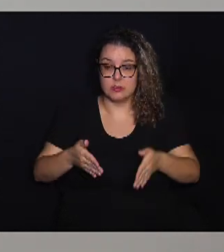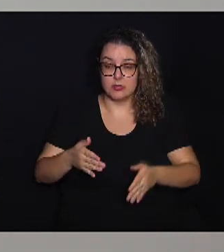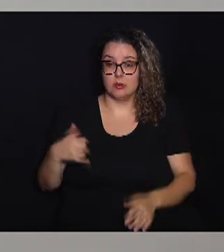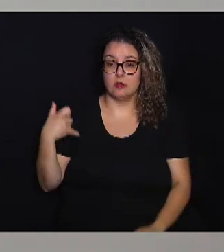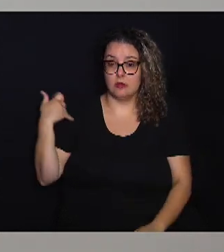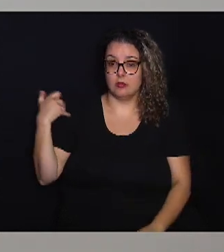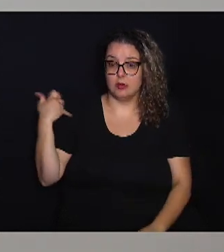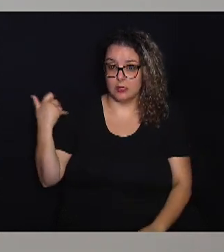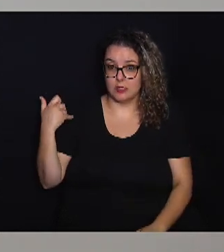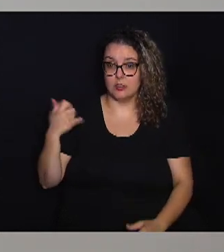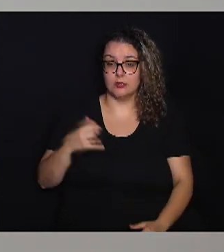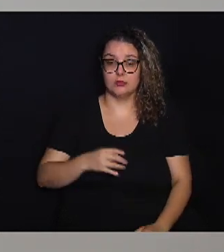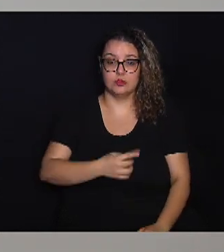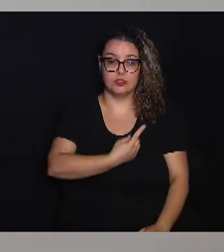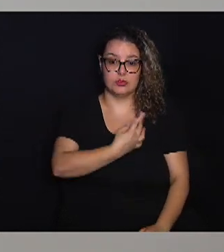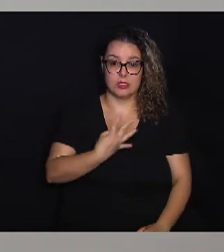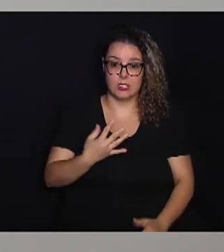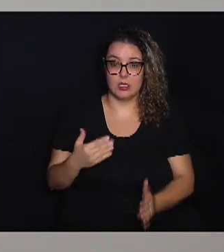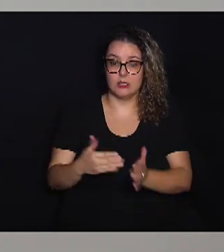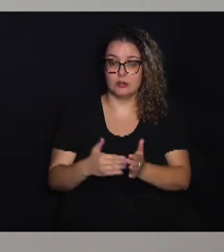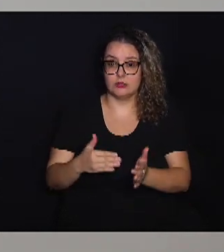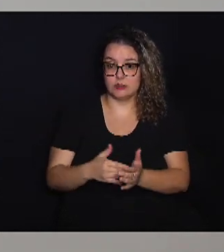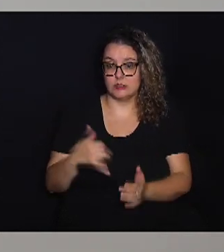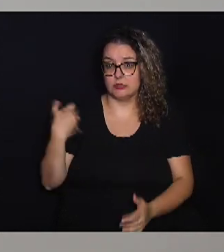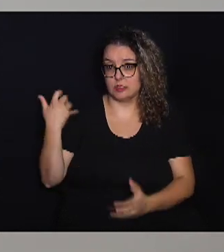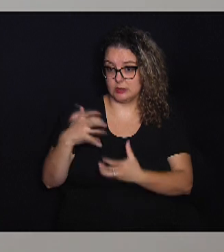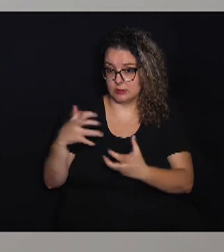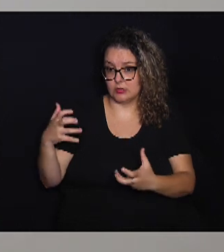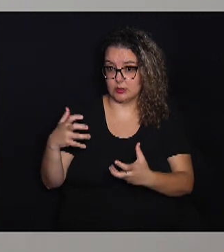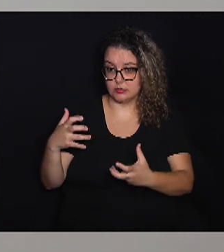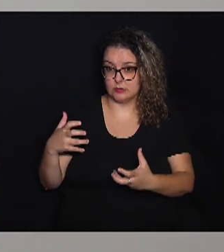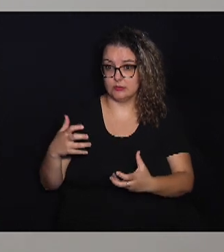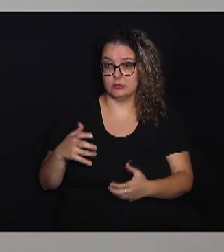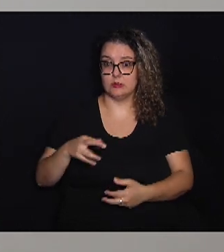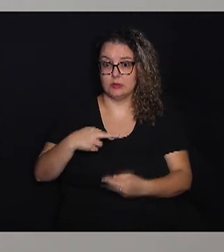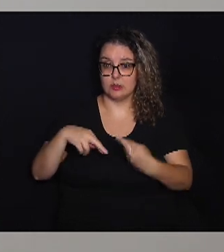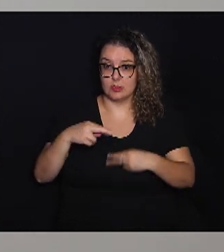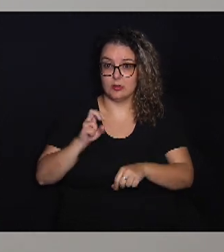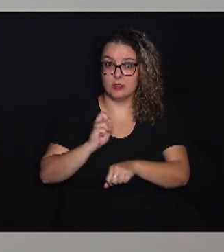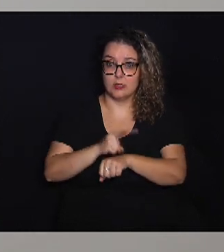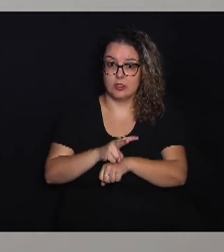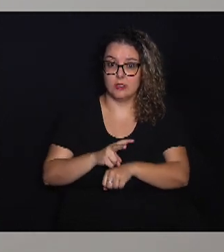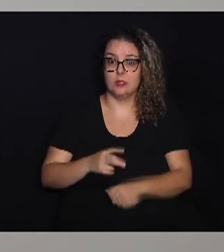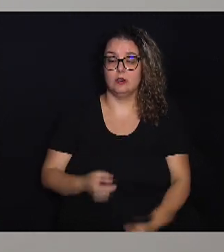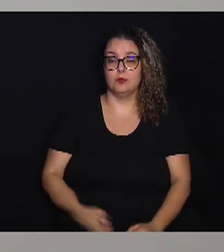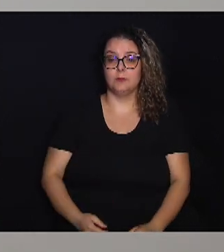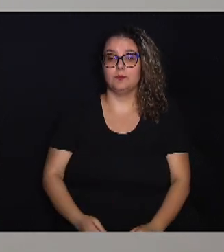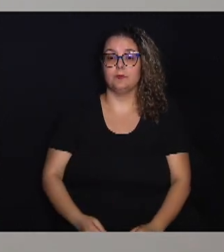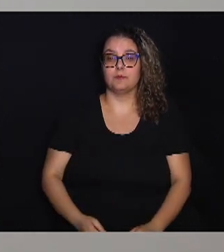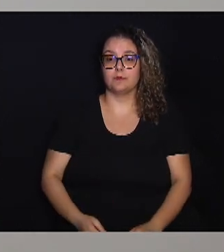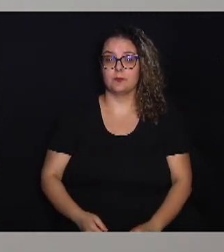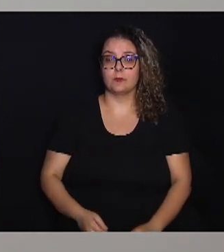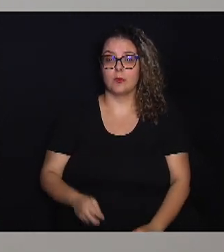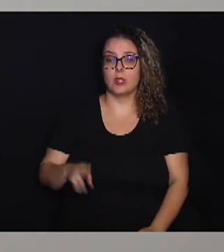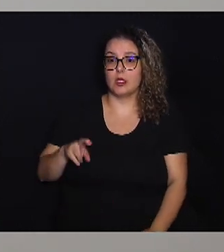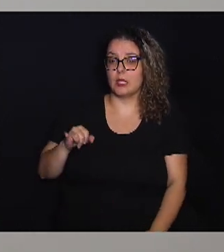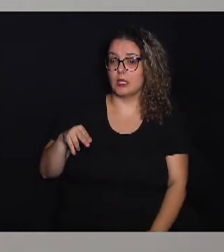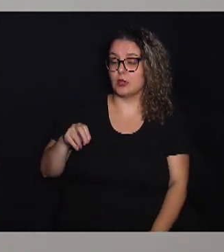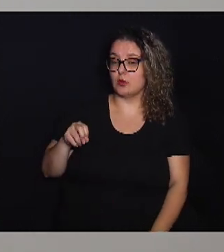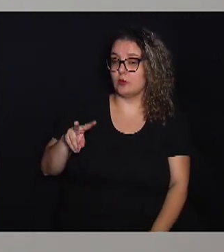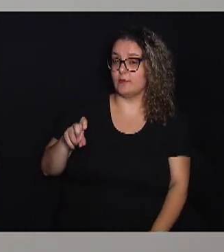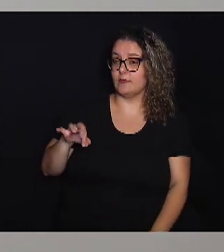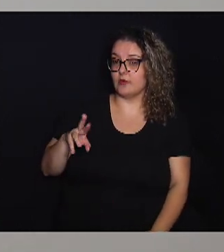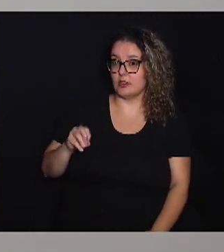de idade, associado ao maior número de casos de rinovírus nessa faixa etária. O rinovírus ele é uma